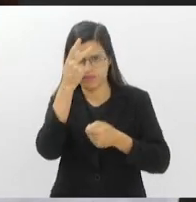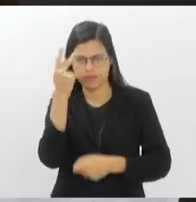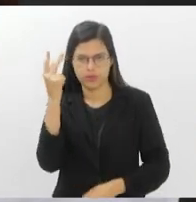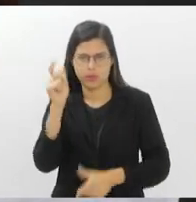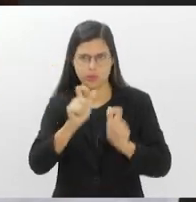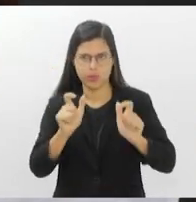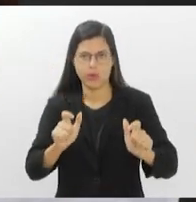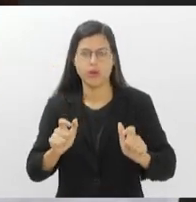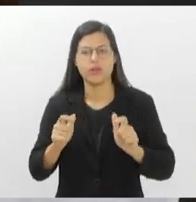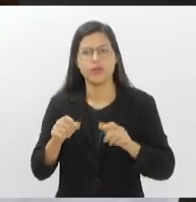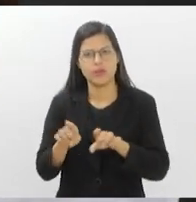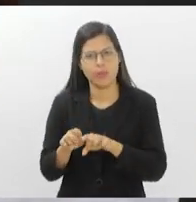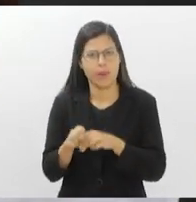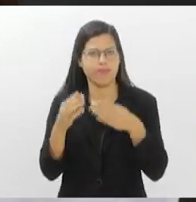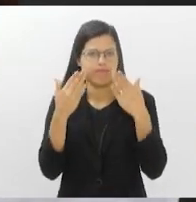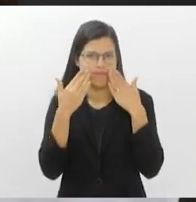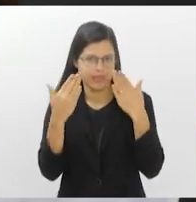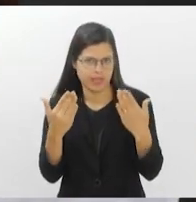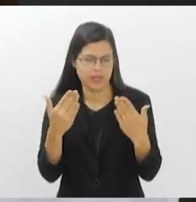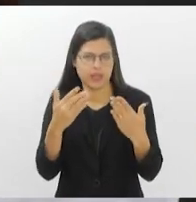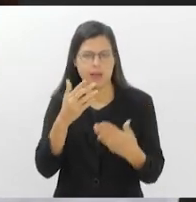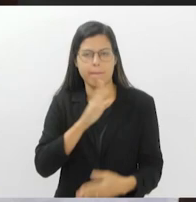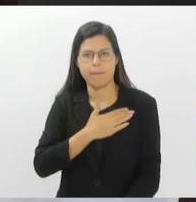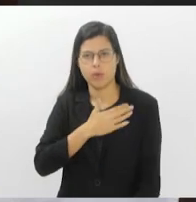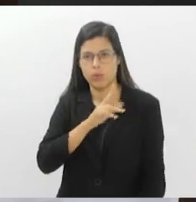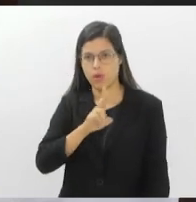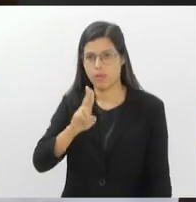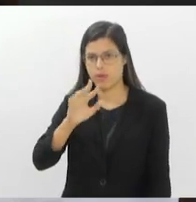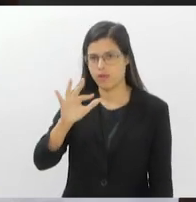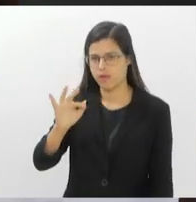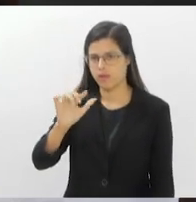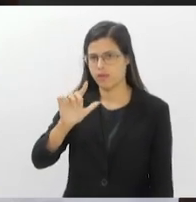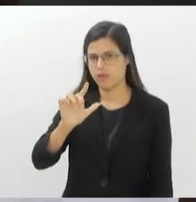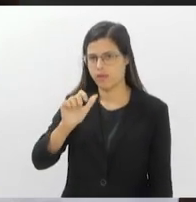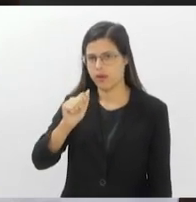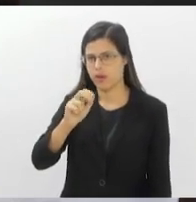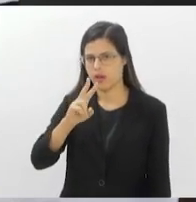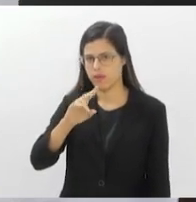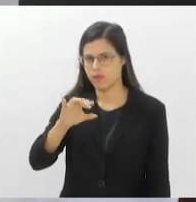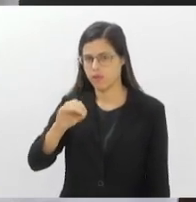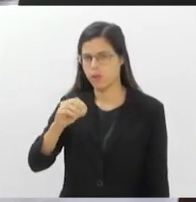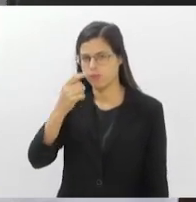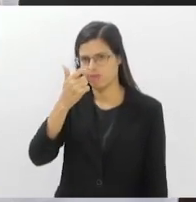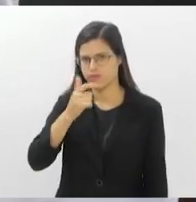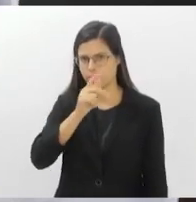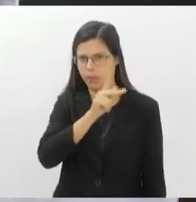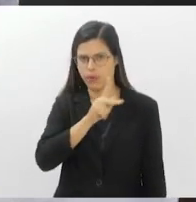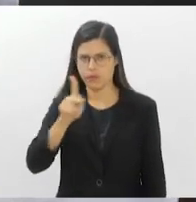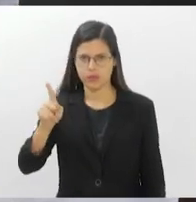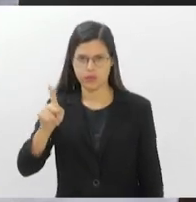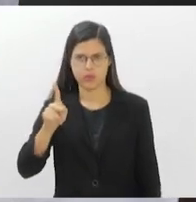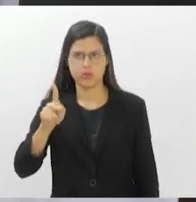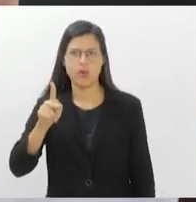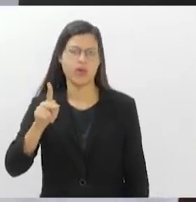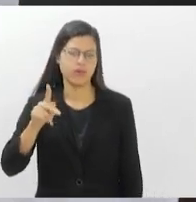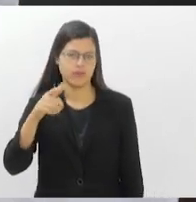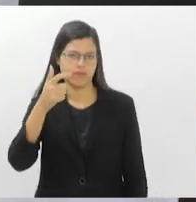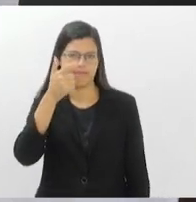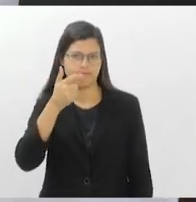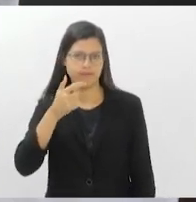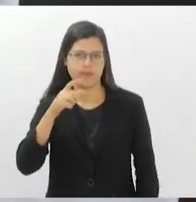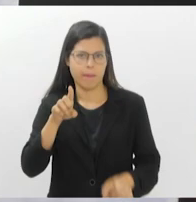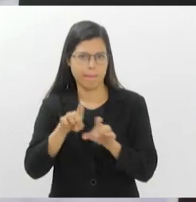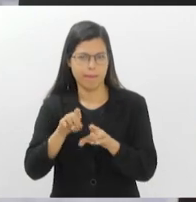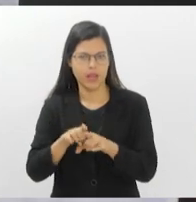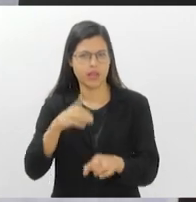apresentar para vocês também, vou começar. Meu nome é Flávio Serafini, eu sou professor, estou deputado estadual